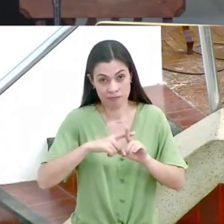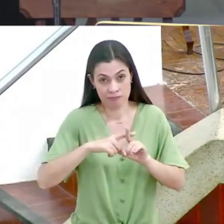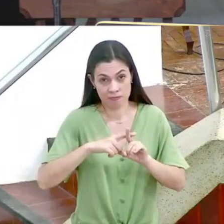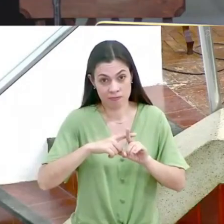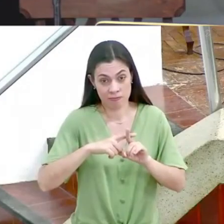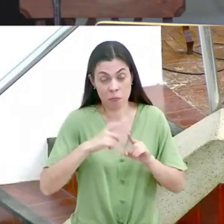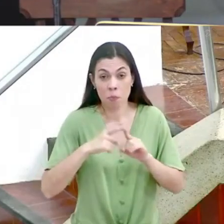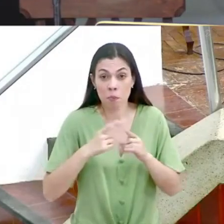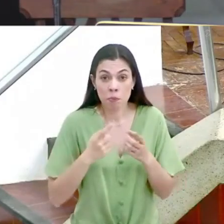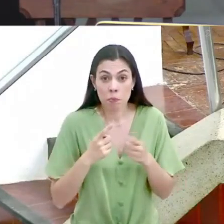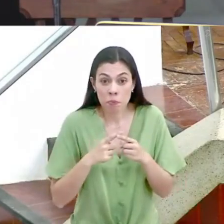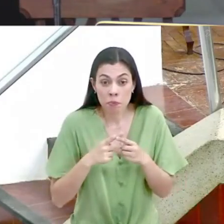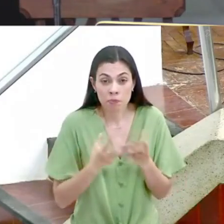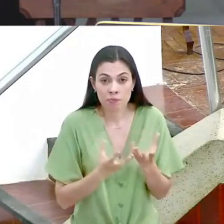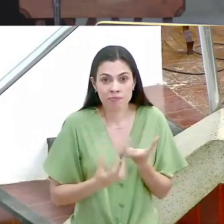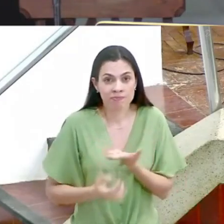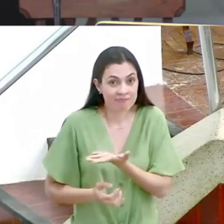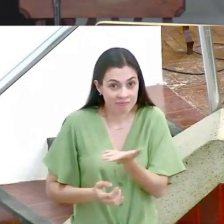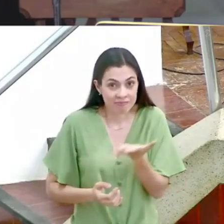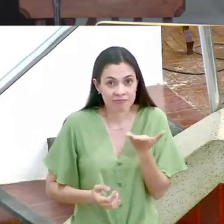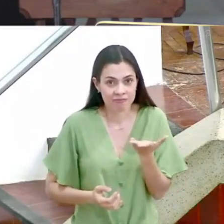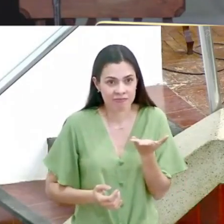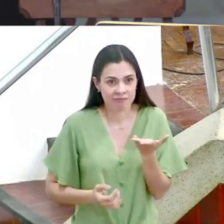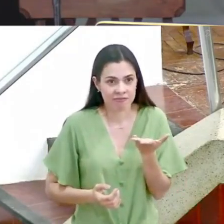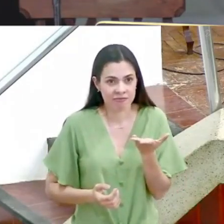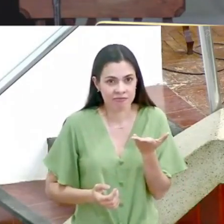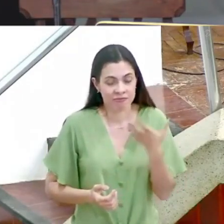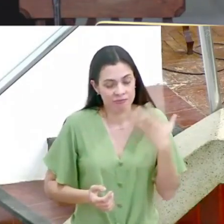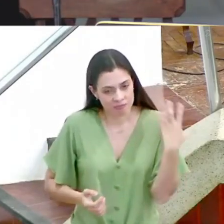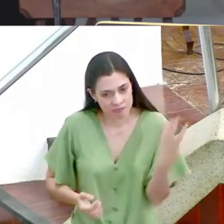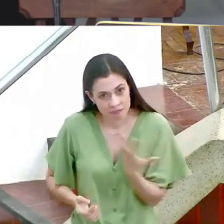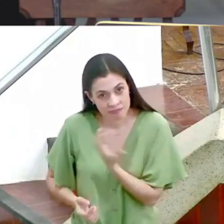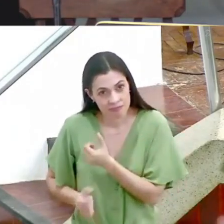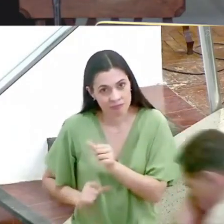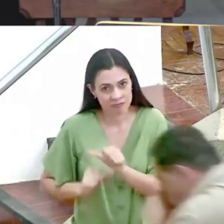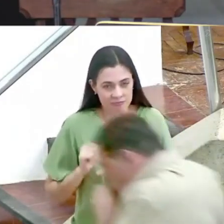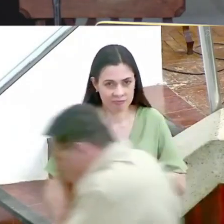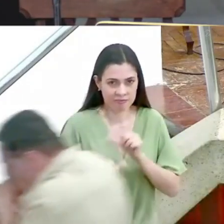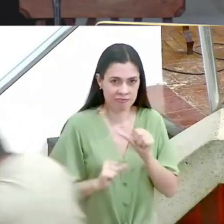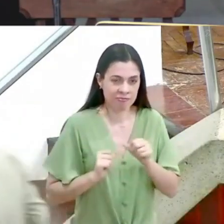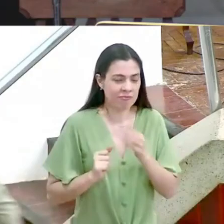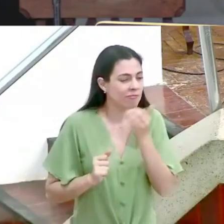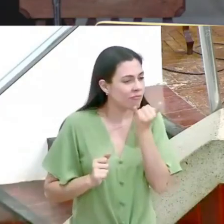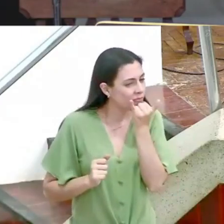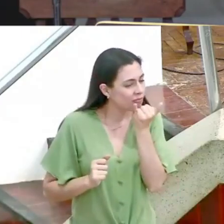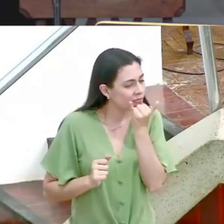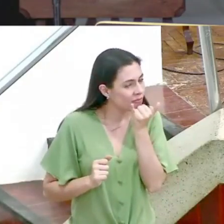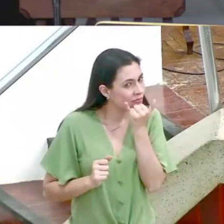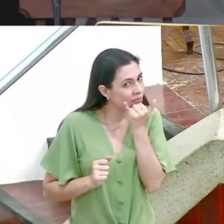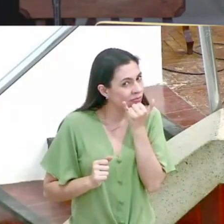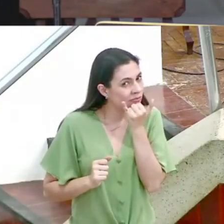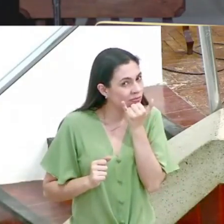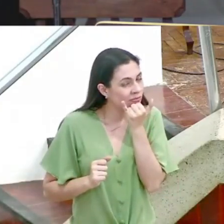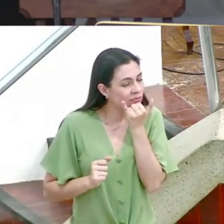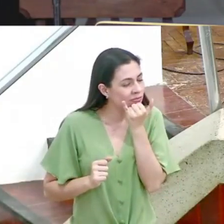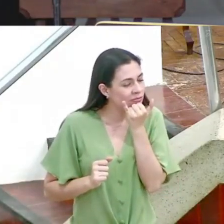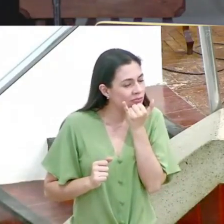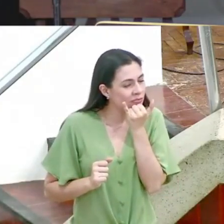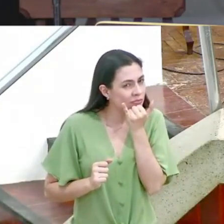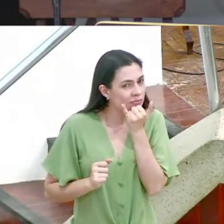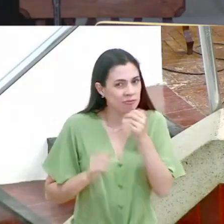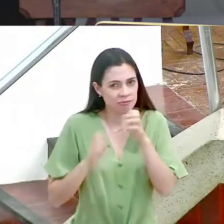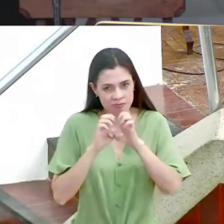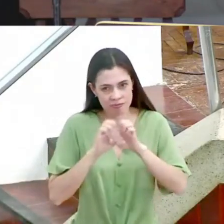e como vocês fosse alcançados transformados e perdoados Mas esta mensagem